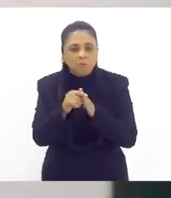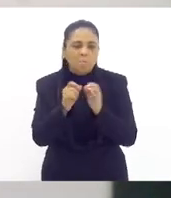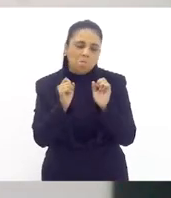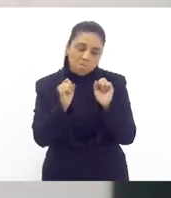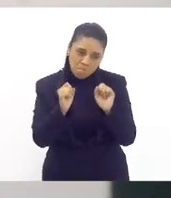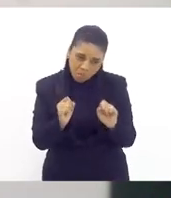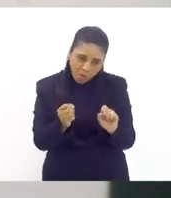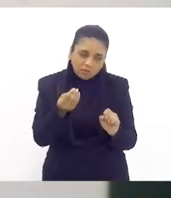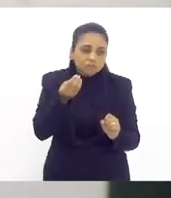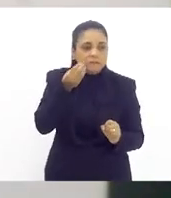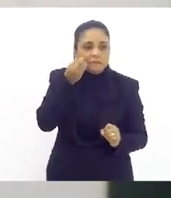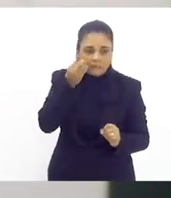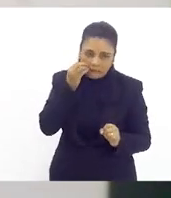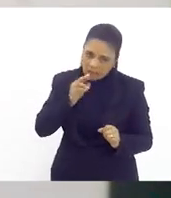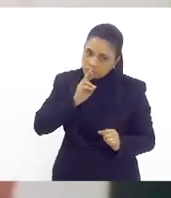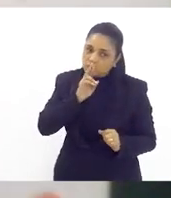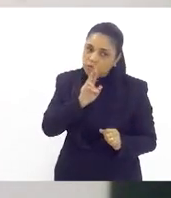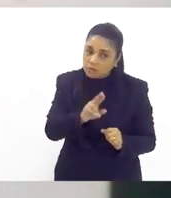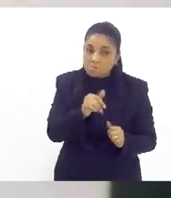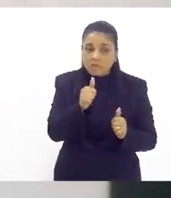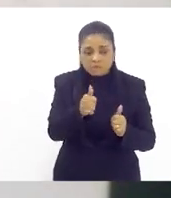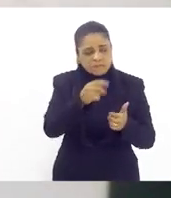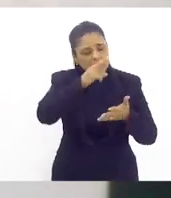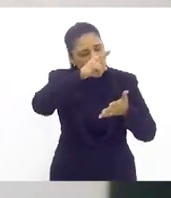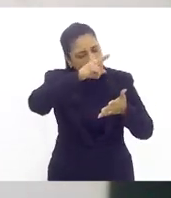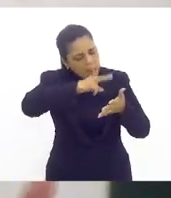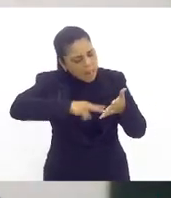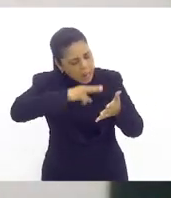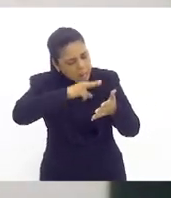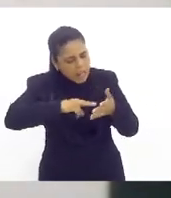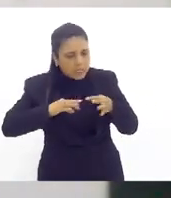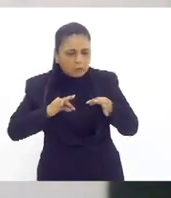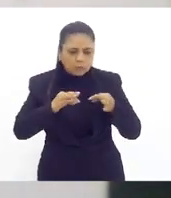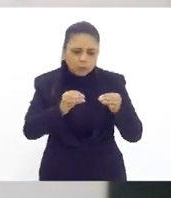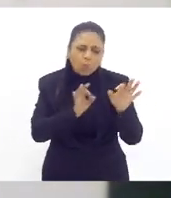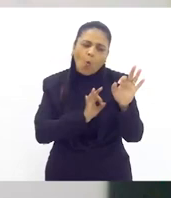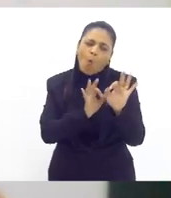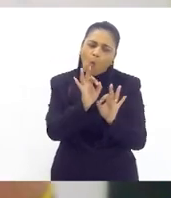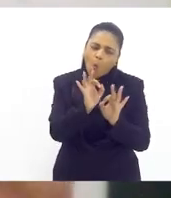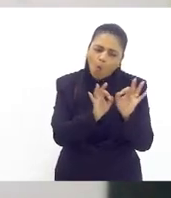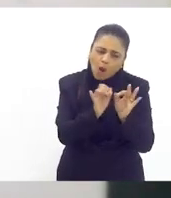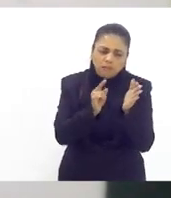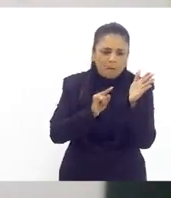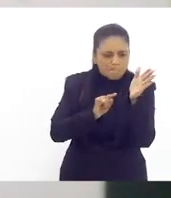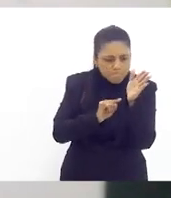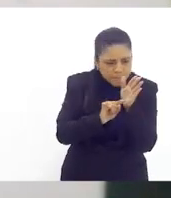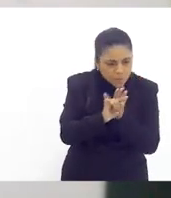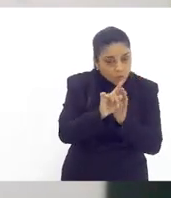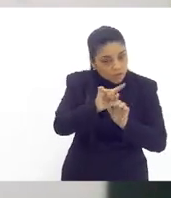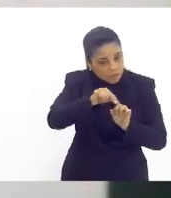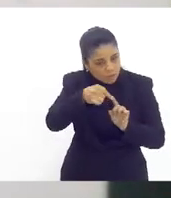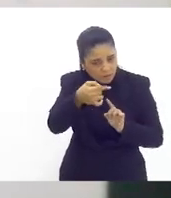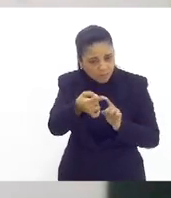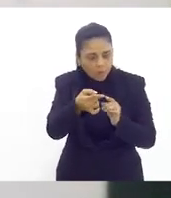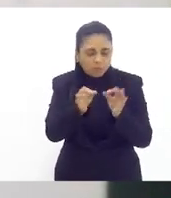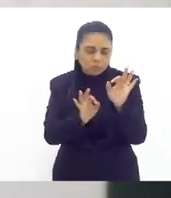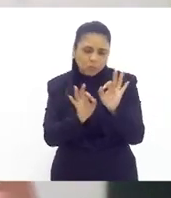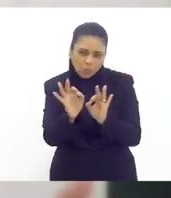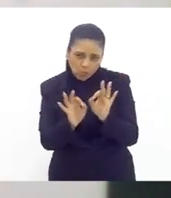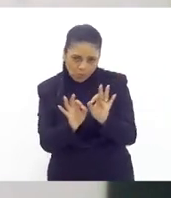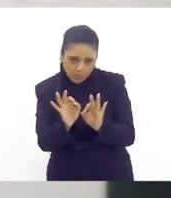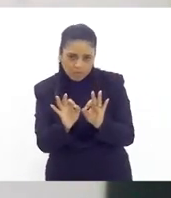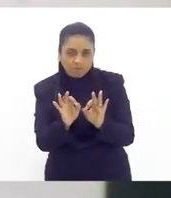também a gente vai tentar dar conta também mas se puder ler tudo e organizar várias perguntas e mandalas também de modo organizado